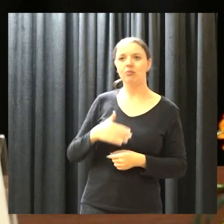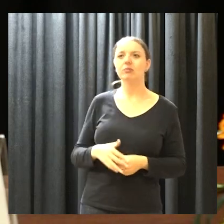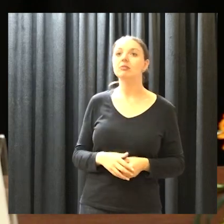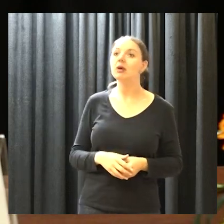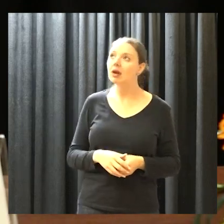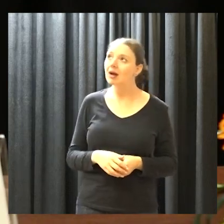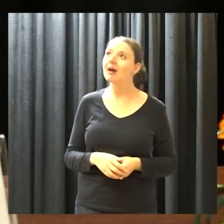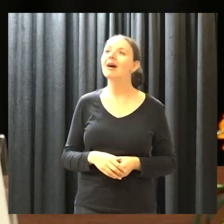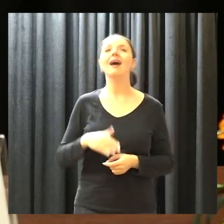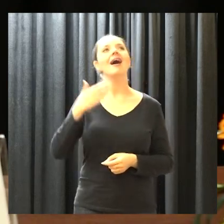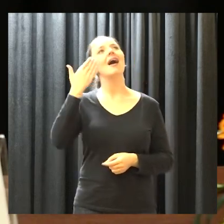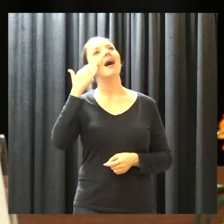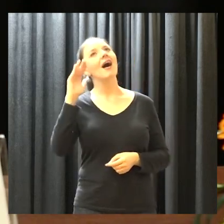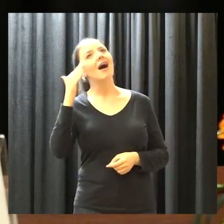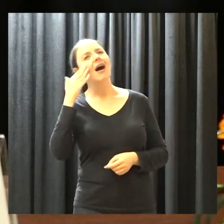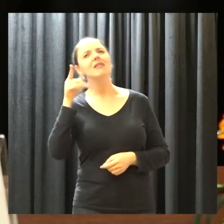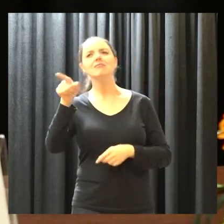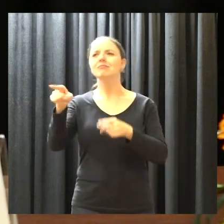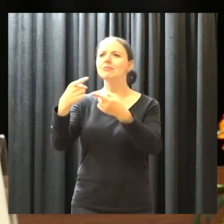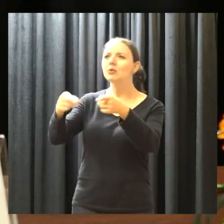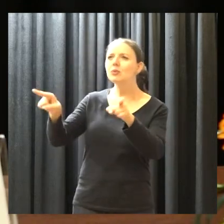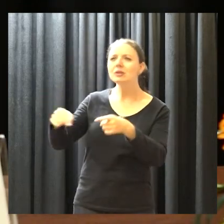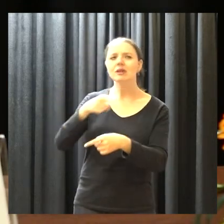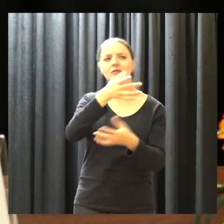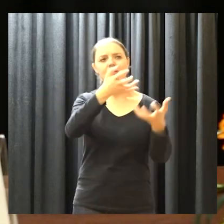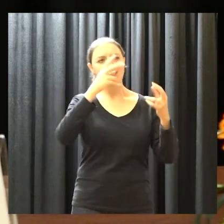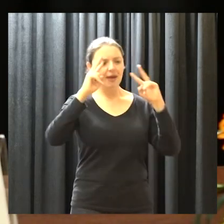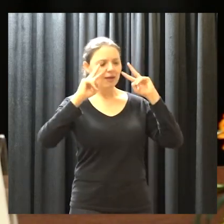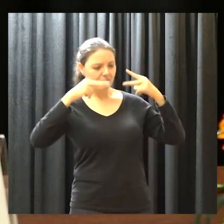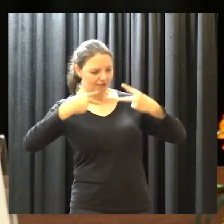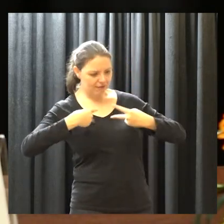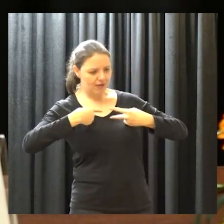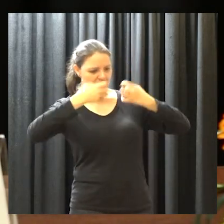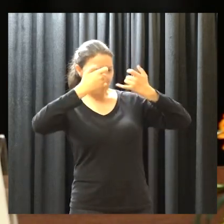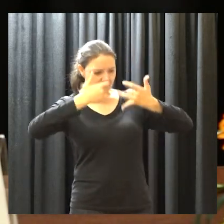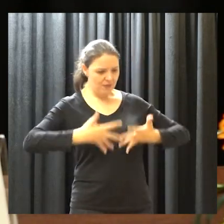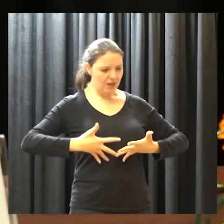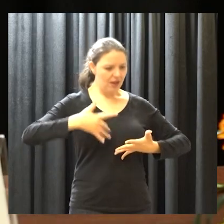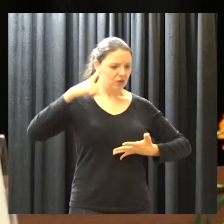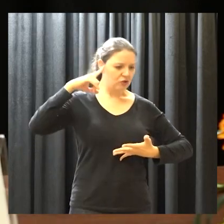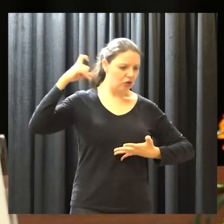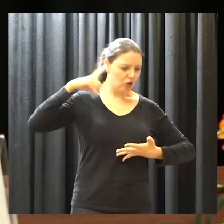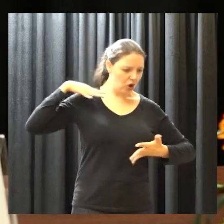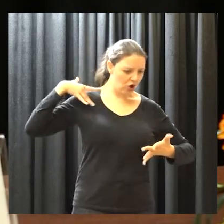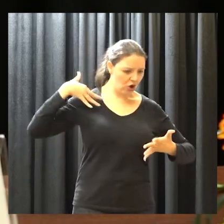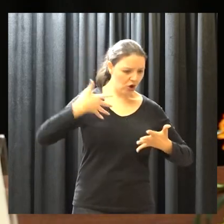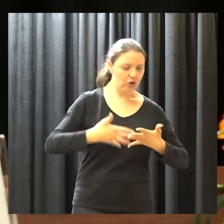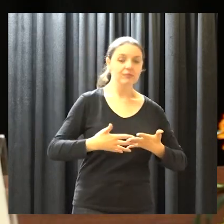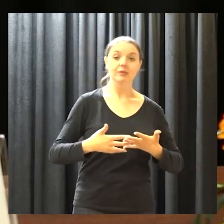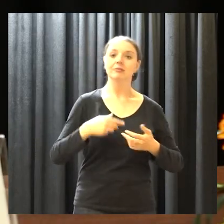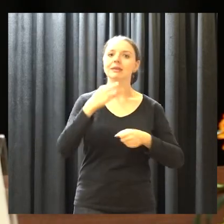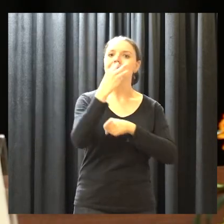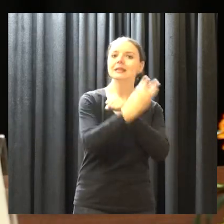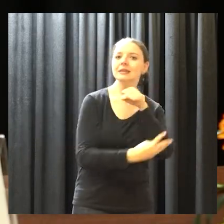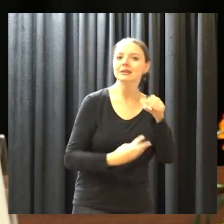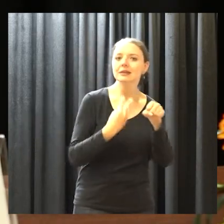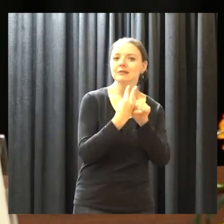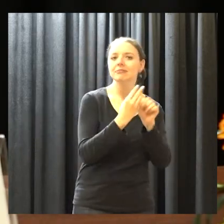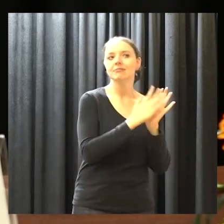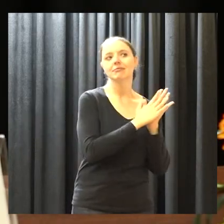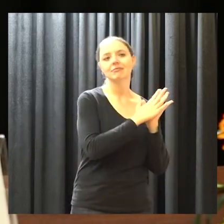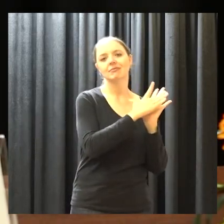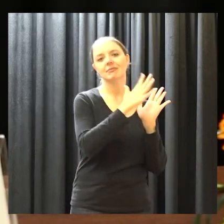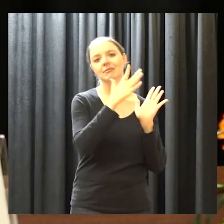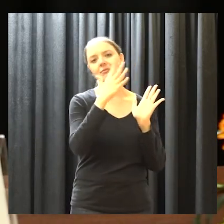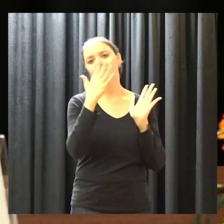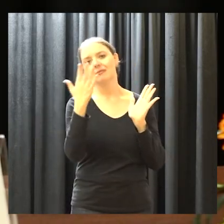disparador desse trabalho, que seguiu praticamente por 3 anos, desde aquele dia até até agora,